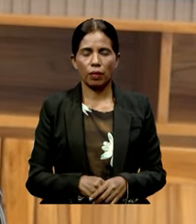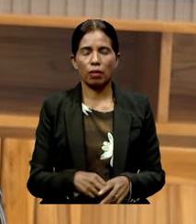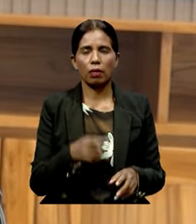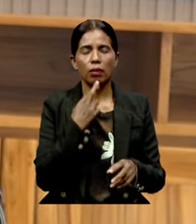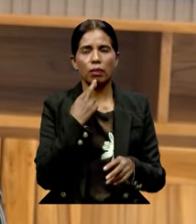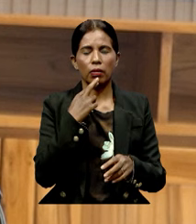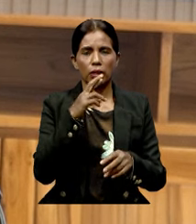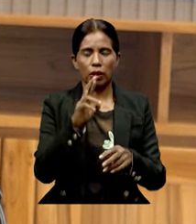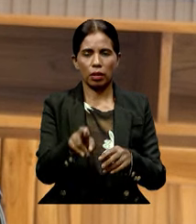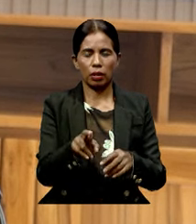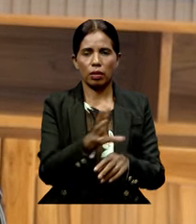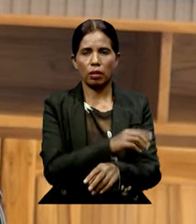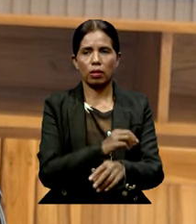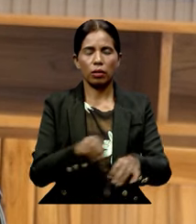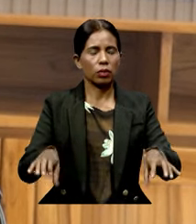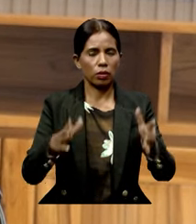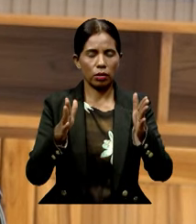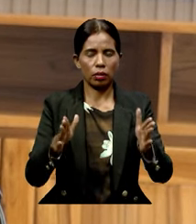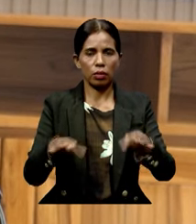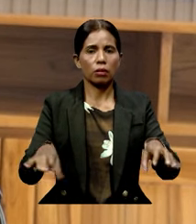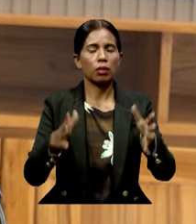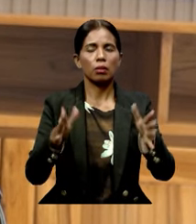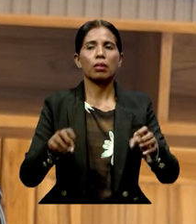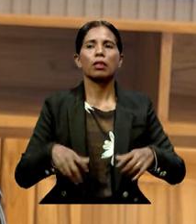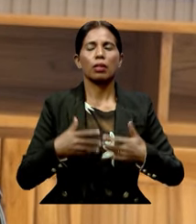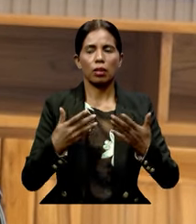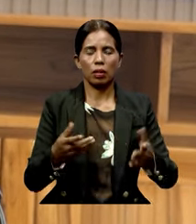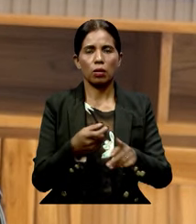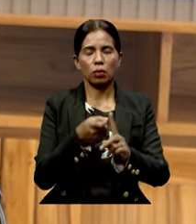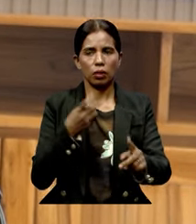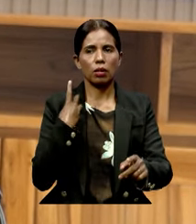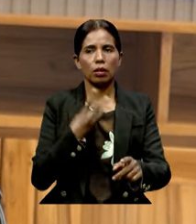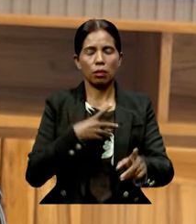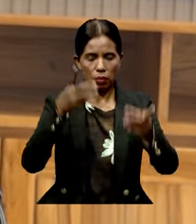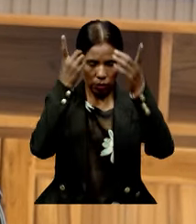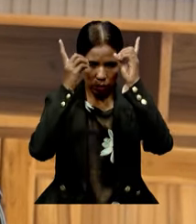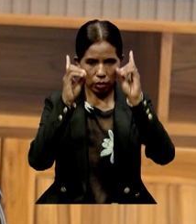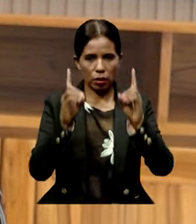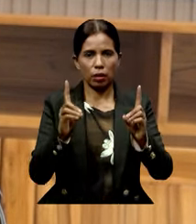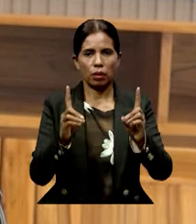ao total funcionário gira. E o cinema que também define